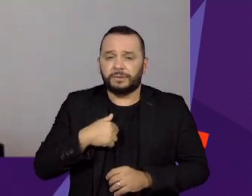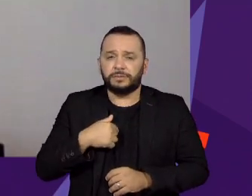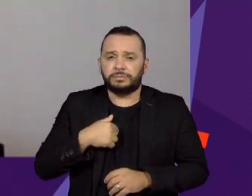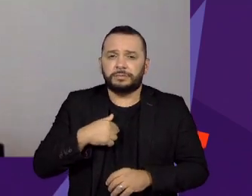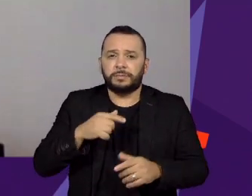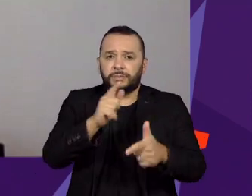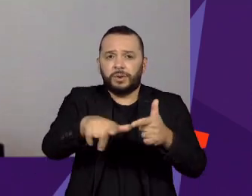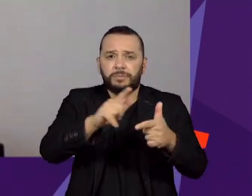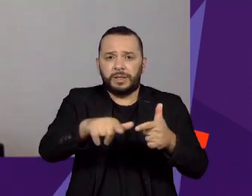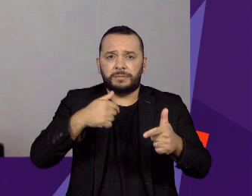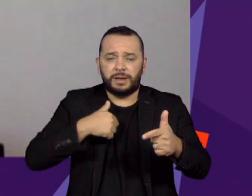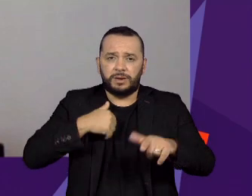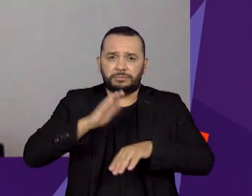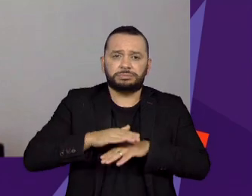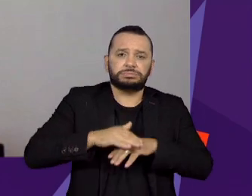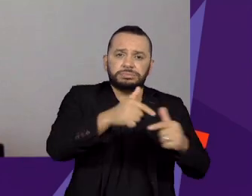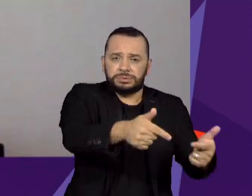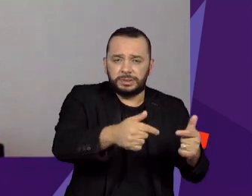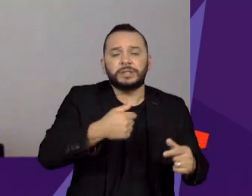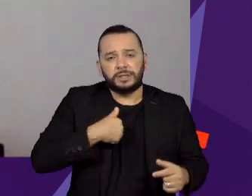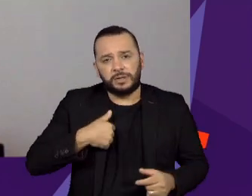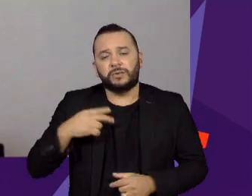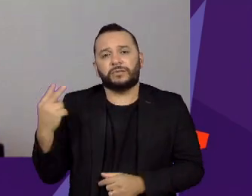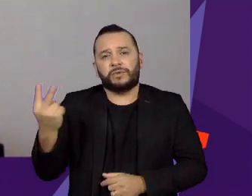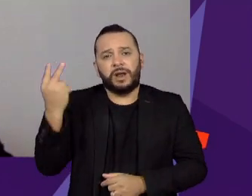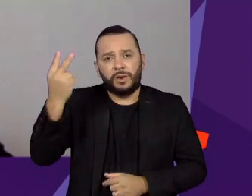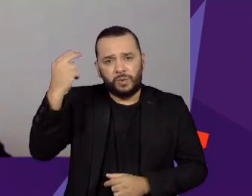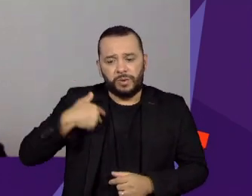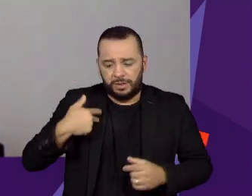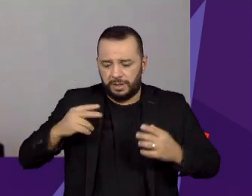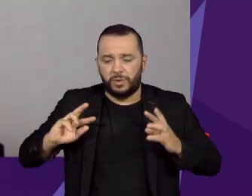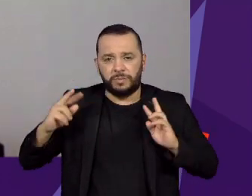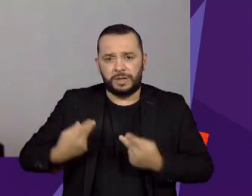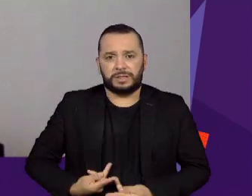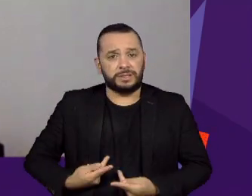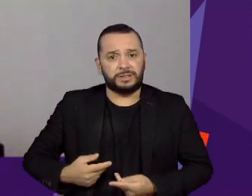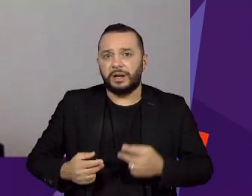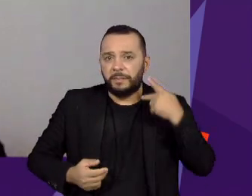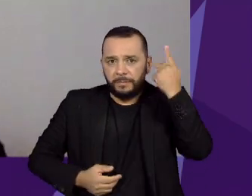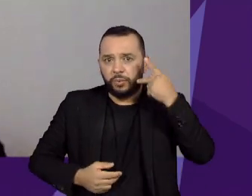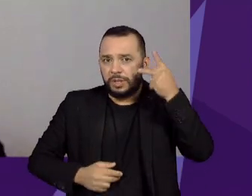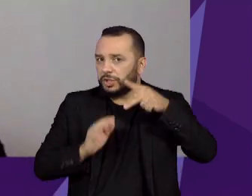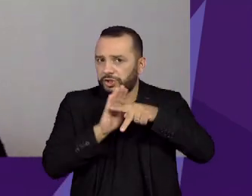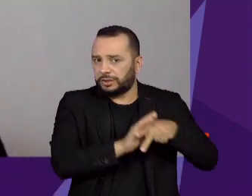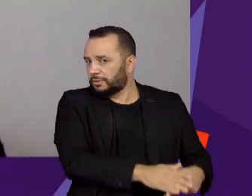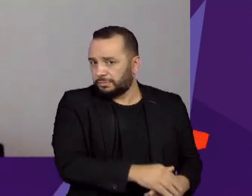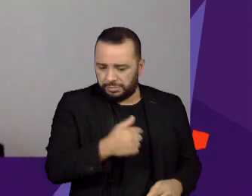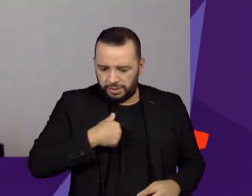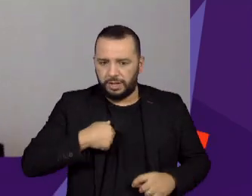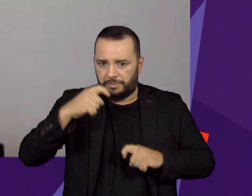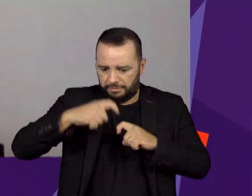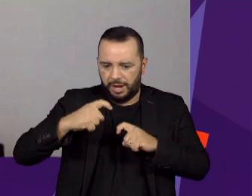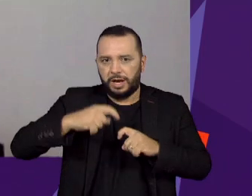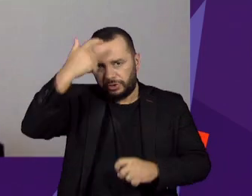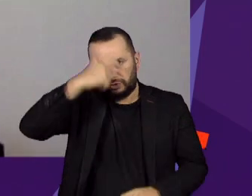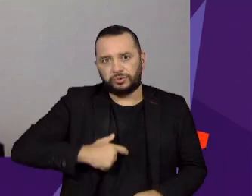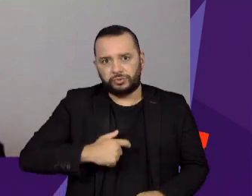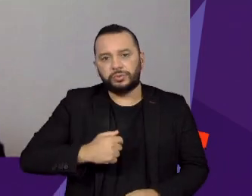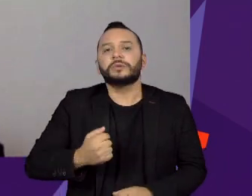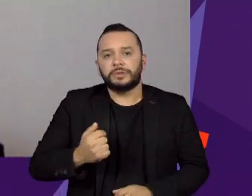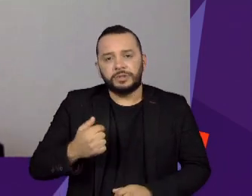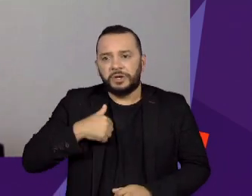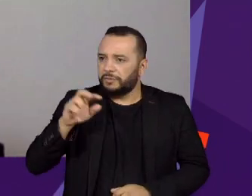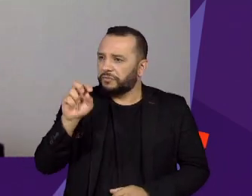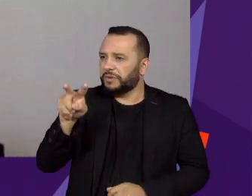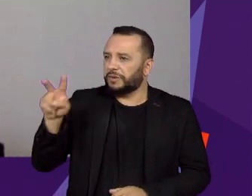formação, é de valores basicamente humanistas. Ali não era o político, ali era um médico com uma doença